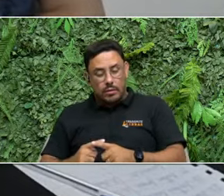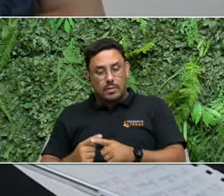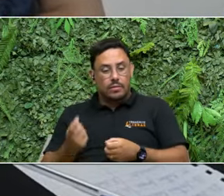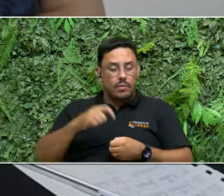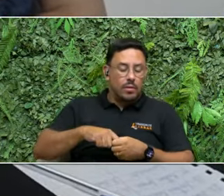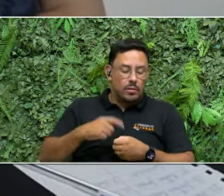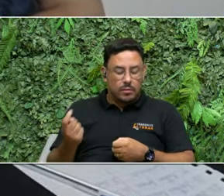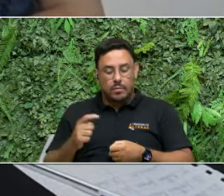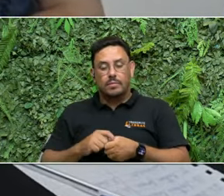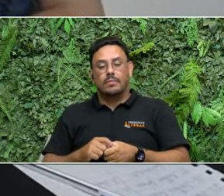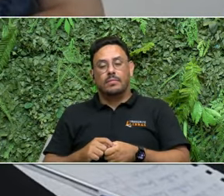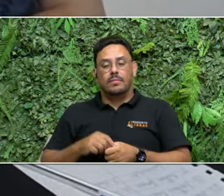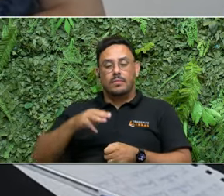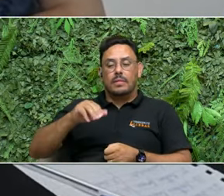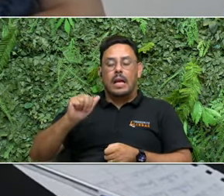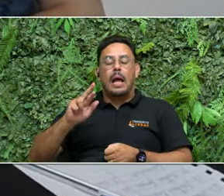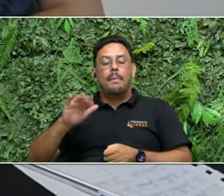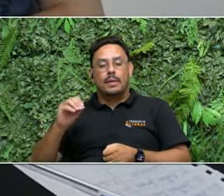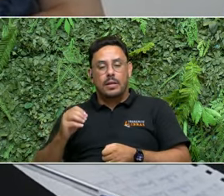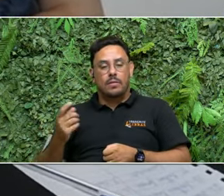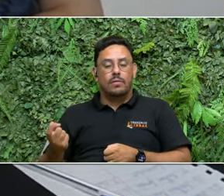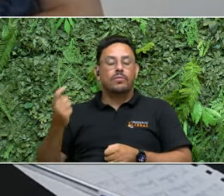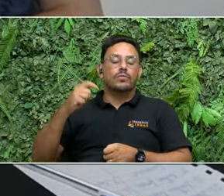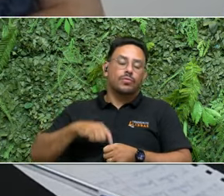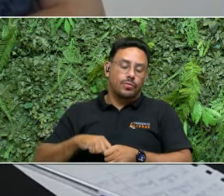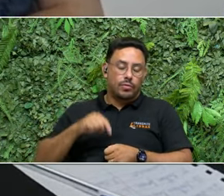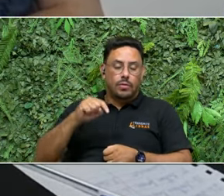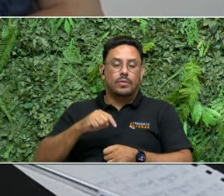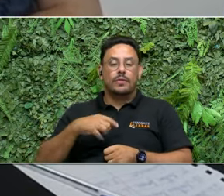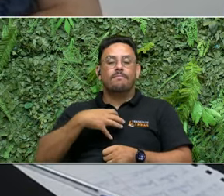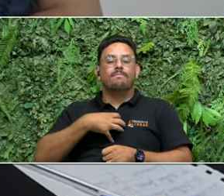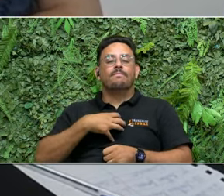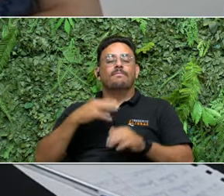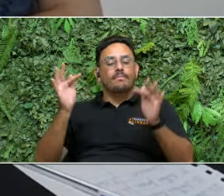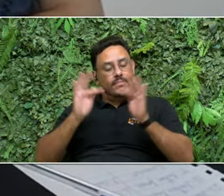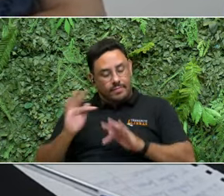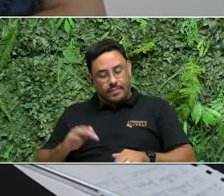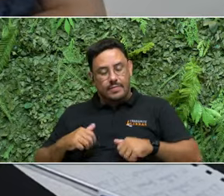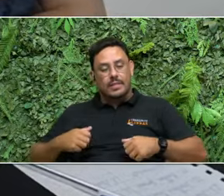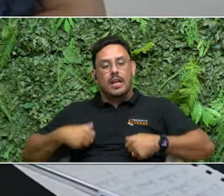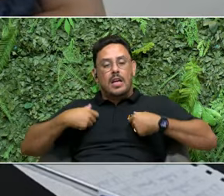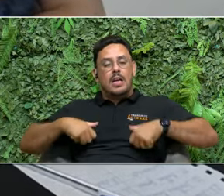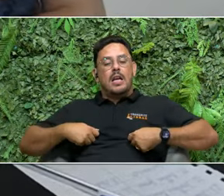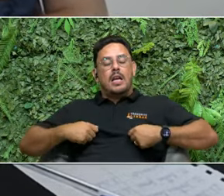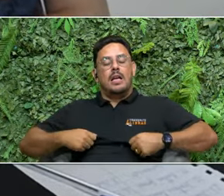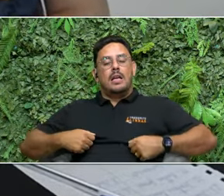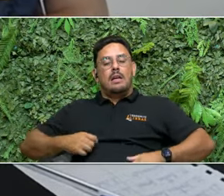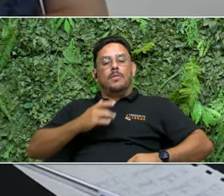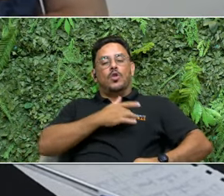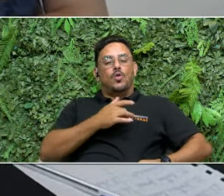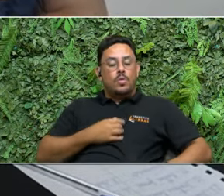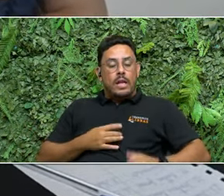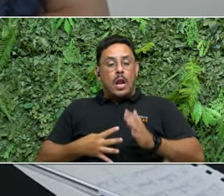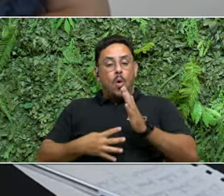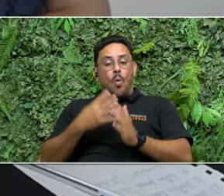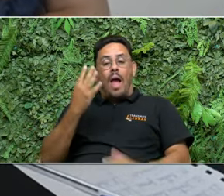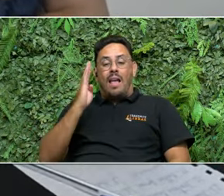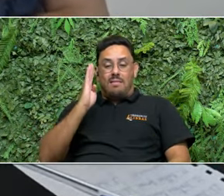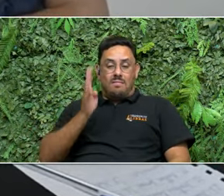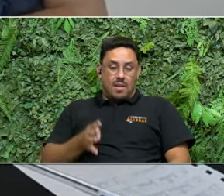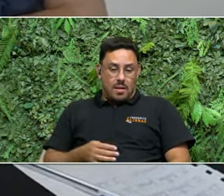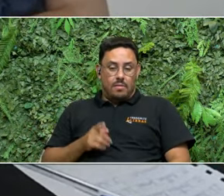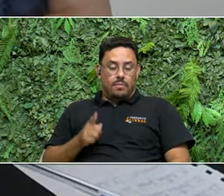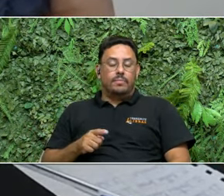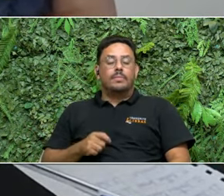volta Marcelo Moreno ele tá de volta ao Cruzeiro e falou aí sobre a felicidade de vestir a camisa Celeste pela quarta vez e na entrevista